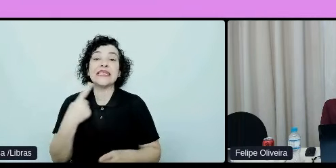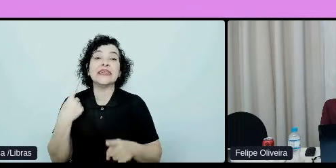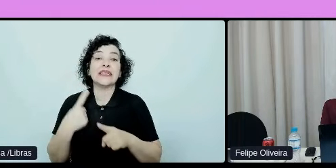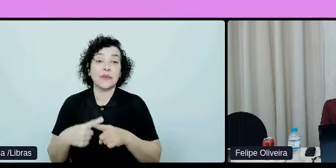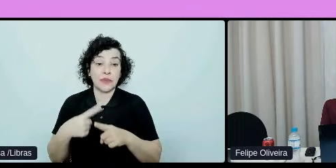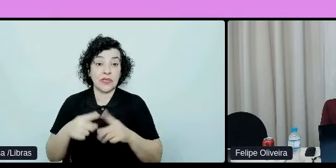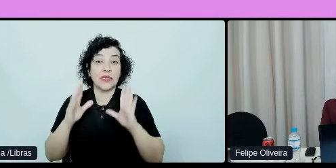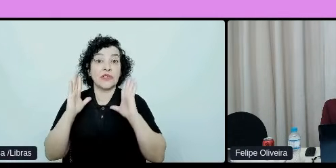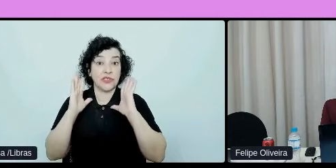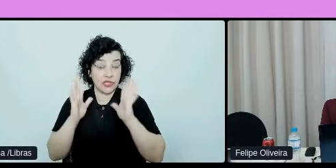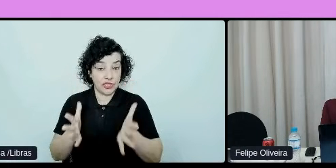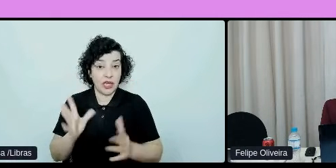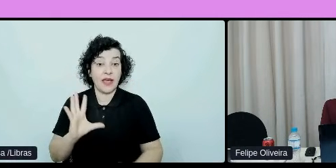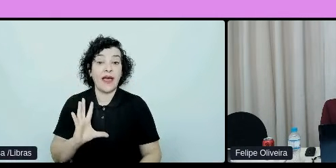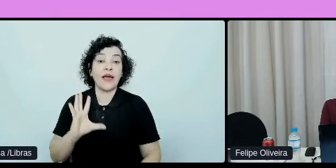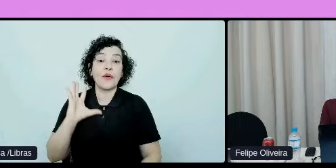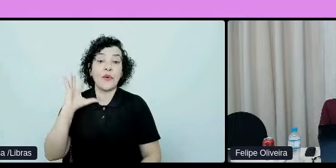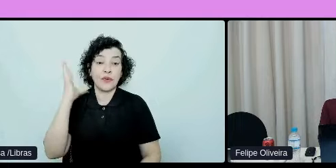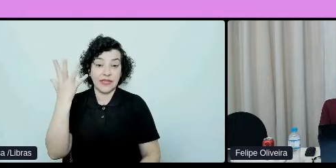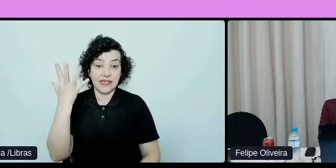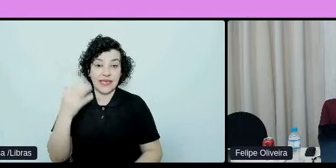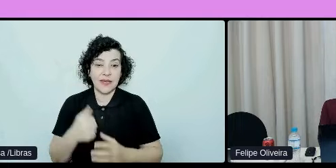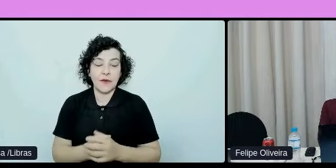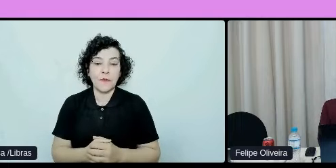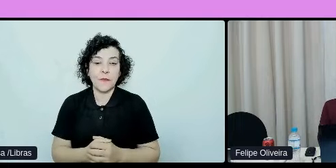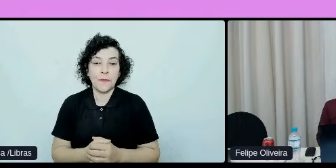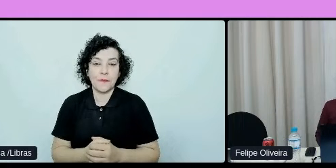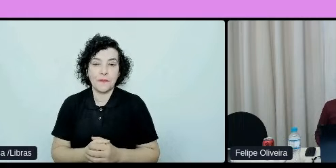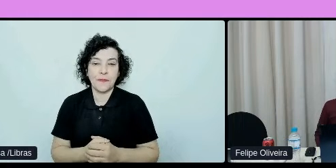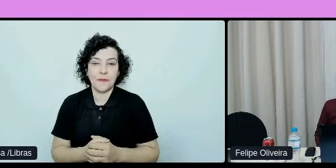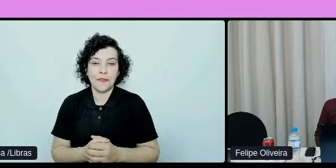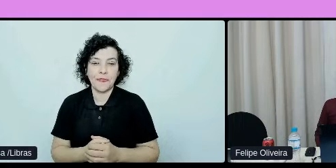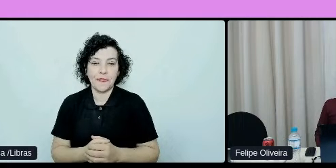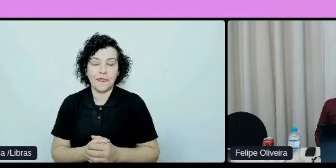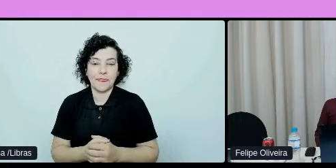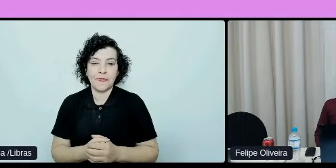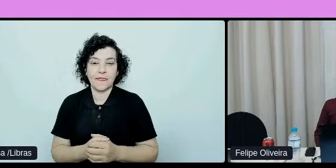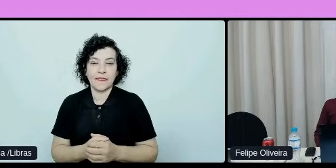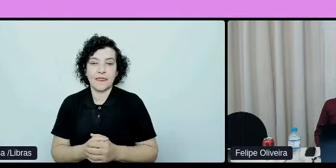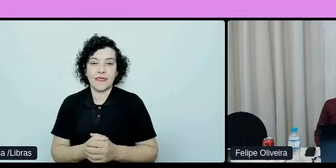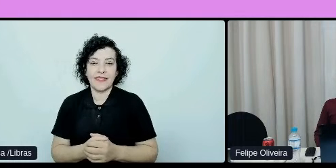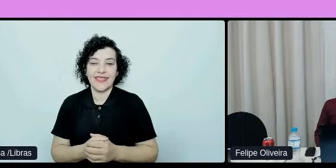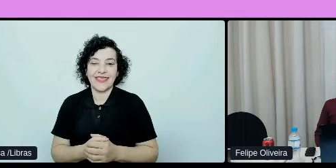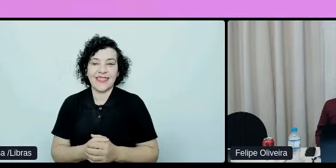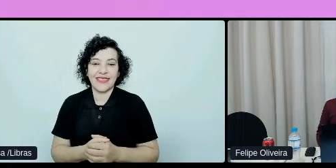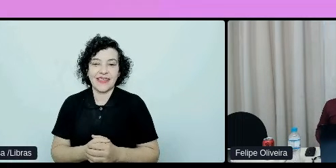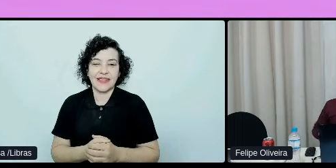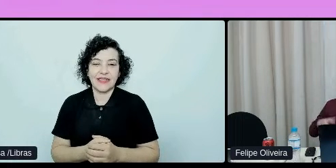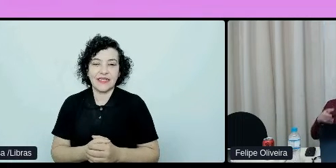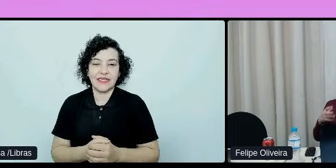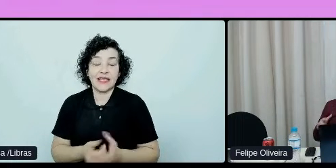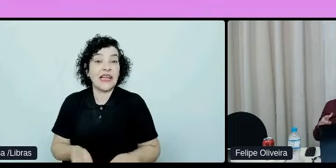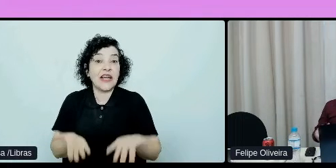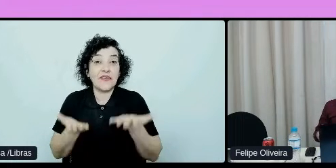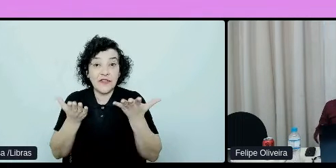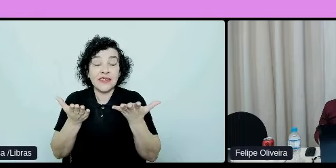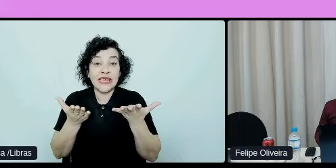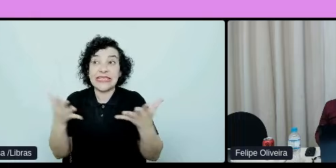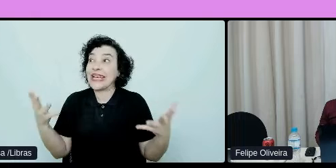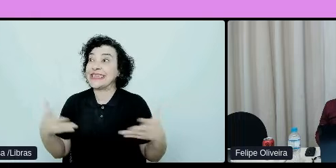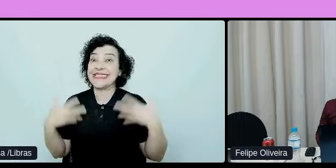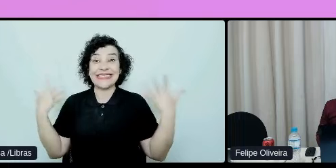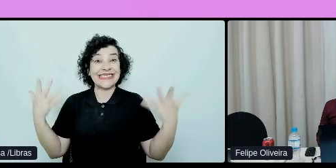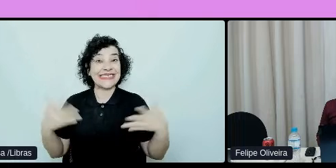situações nossas em que você tava super animada com alguma